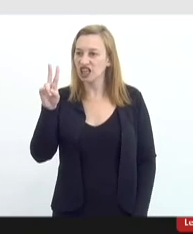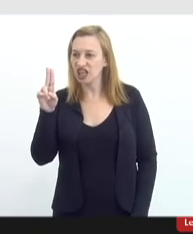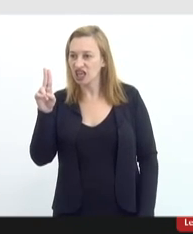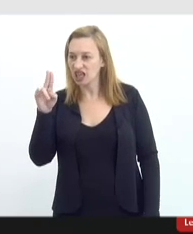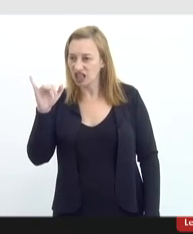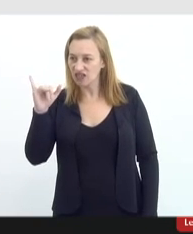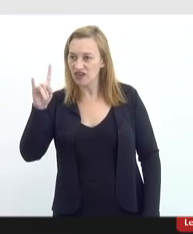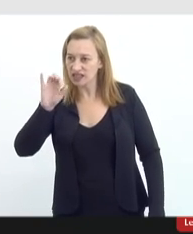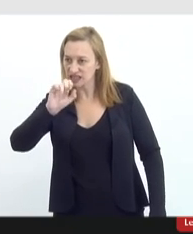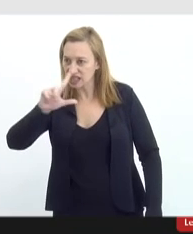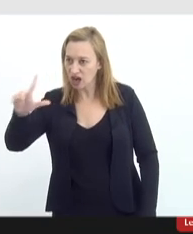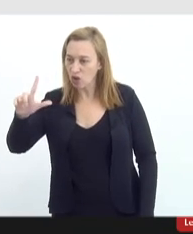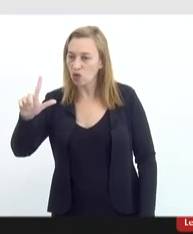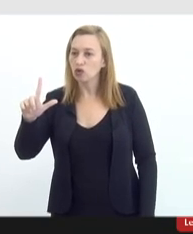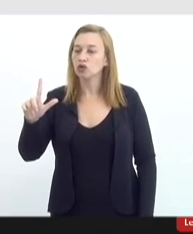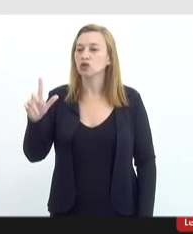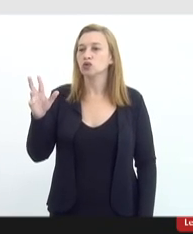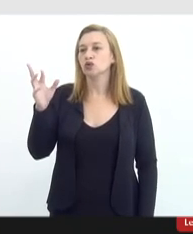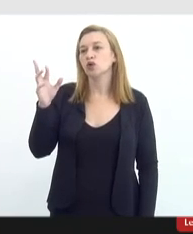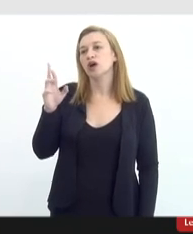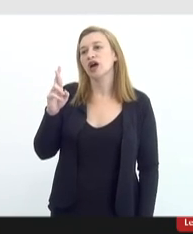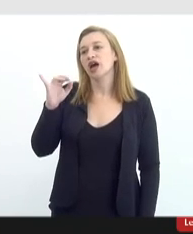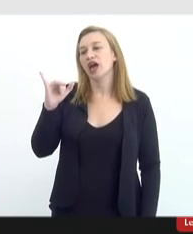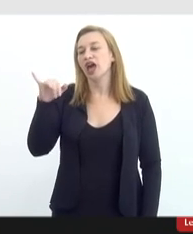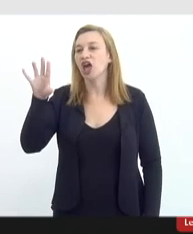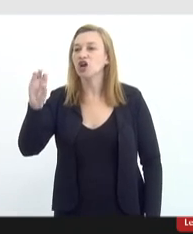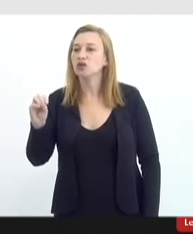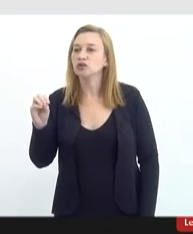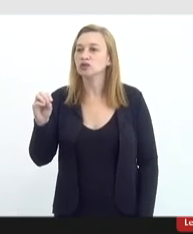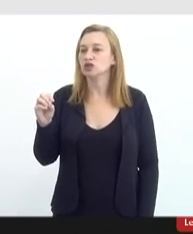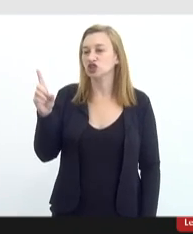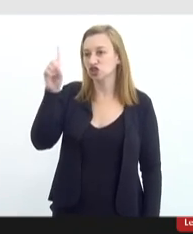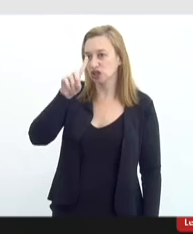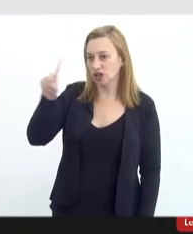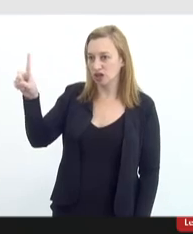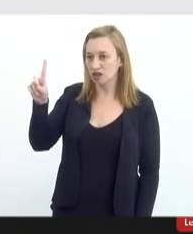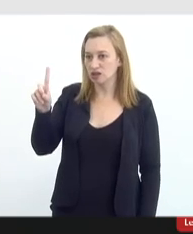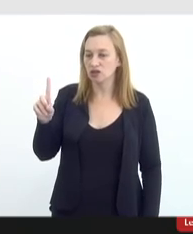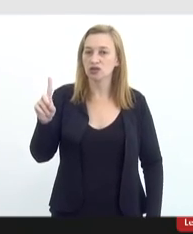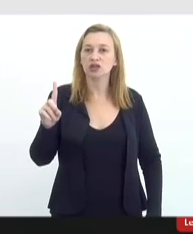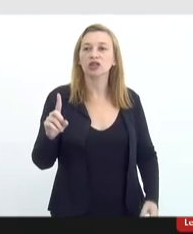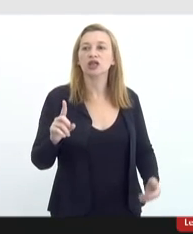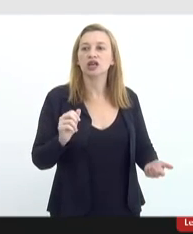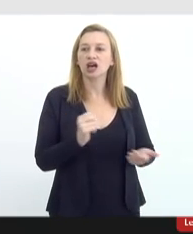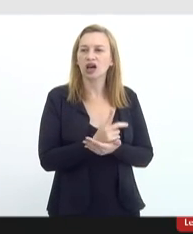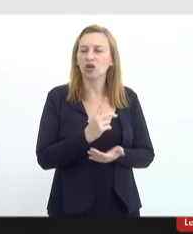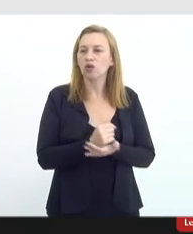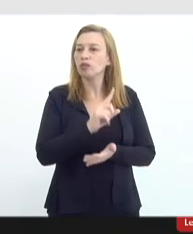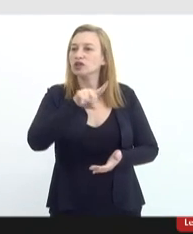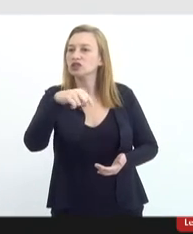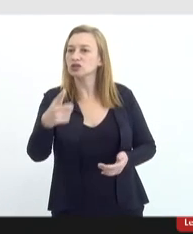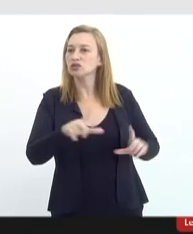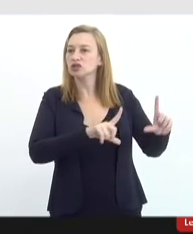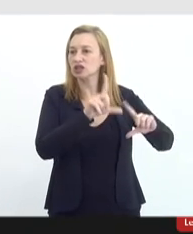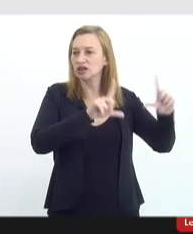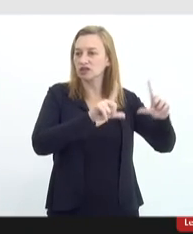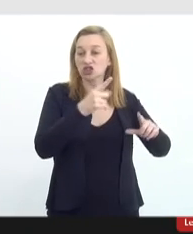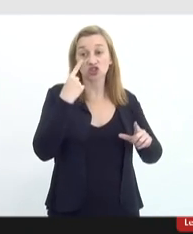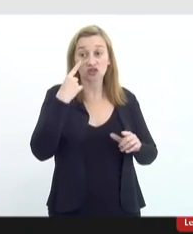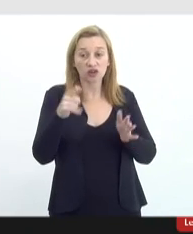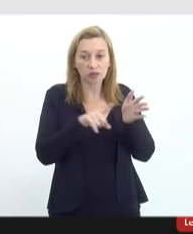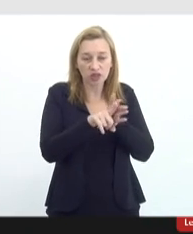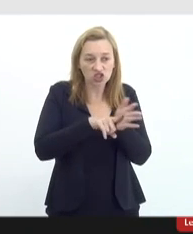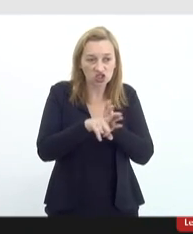na Record, mas também na compra volumosa de horários em outras emissoras, né, a gente tem algumas pesquisas falando sobre